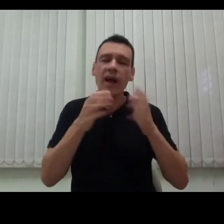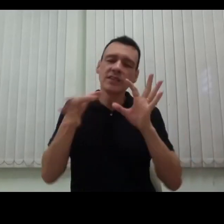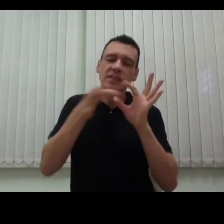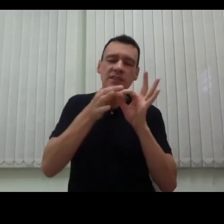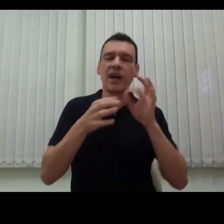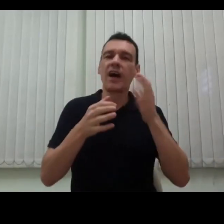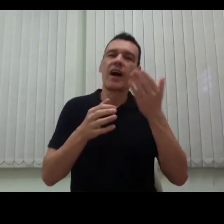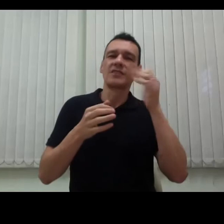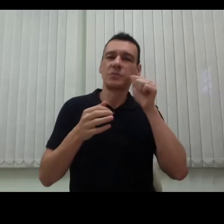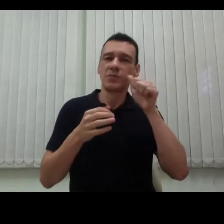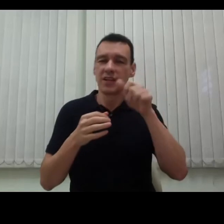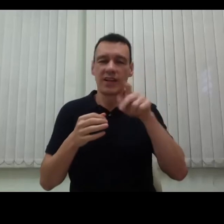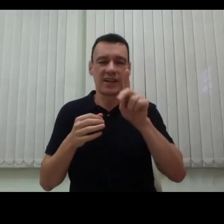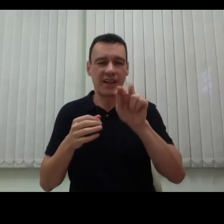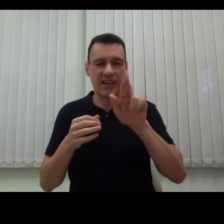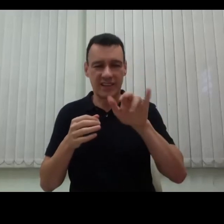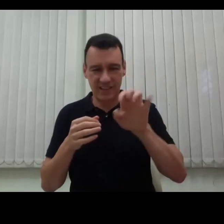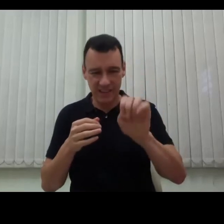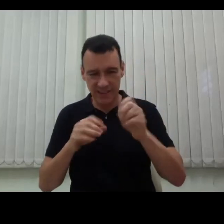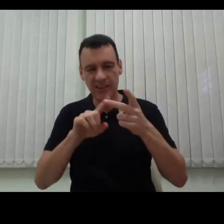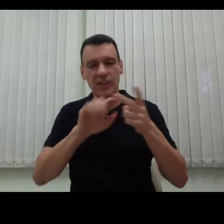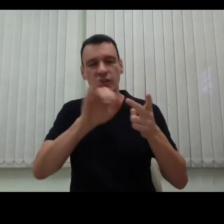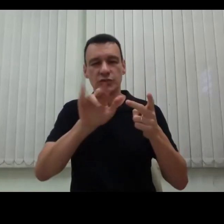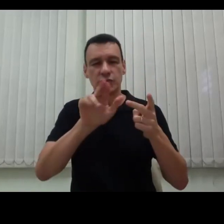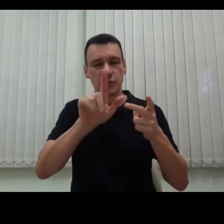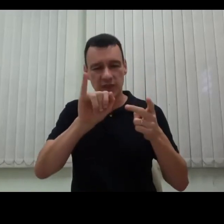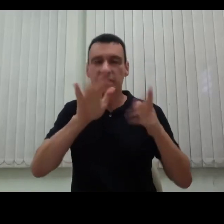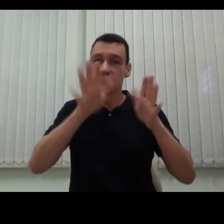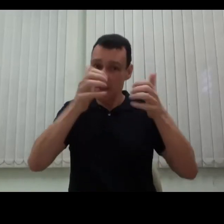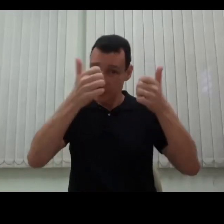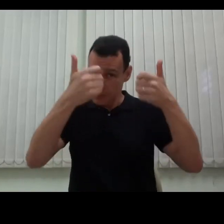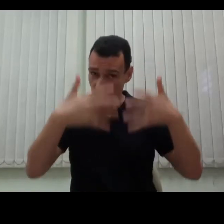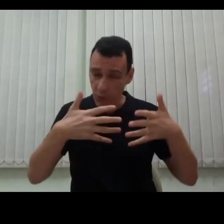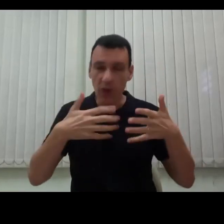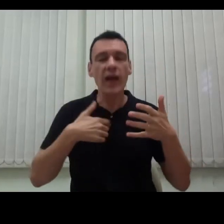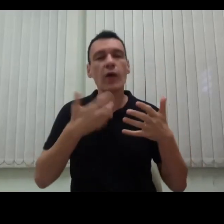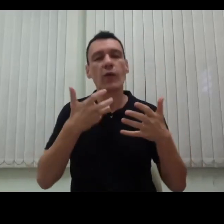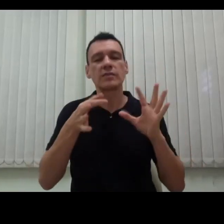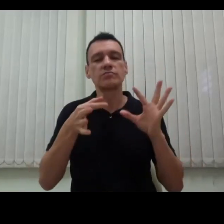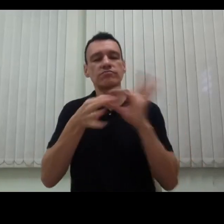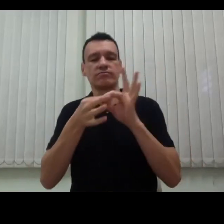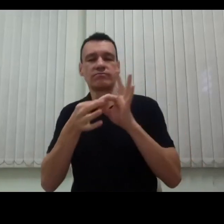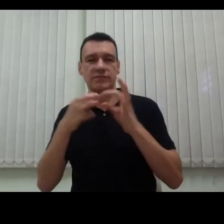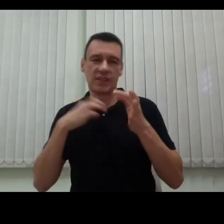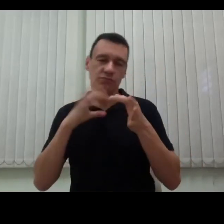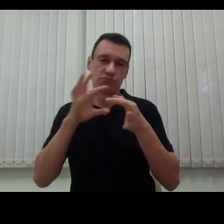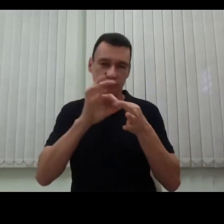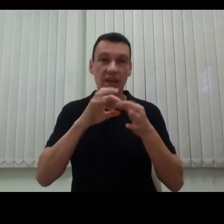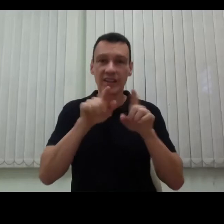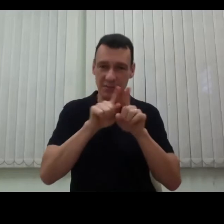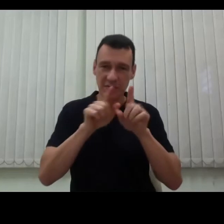já disseram e com a fala o começo da fala da Francilene.